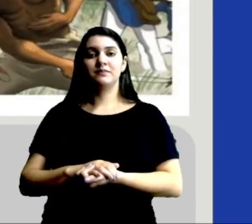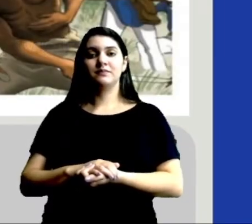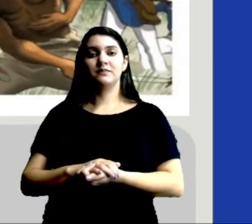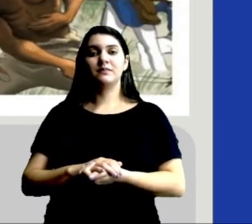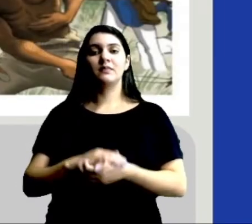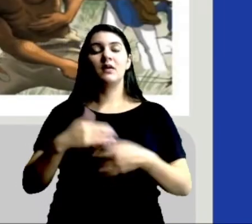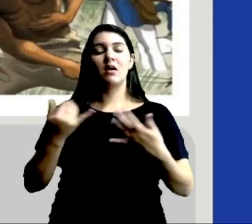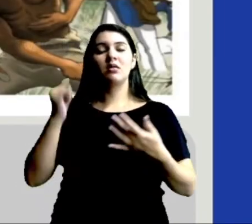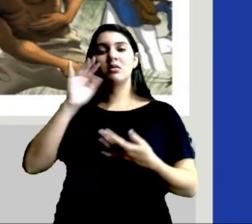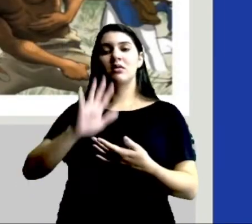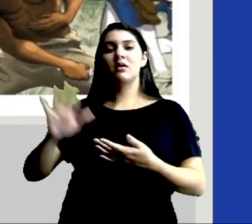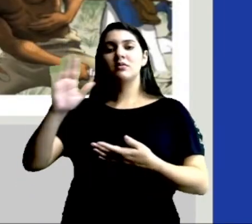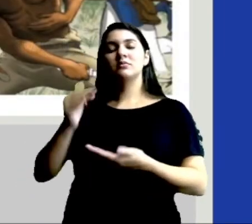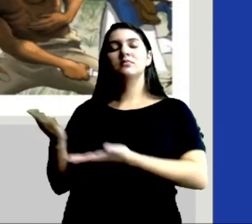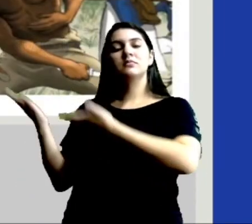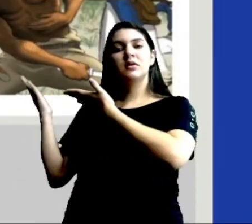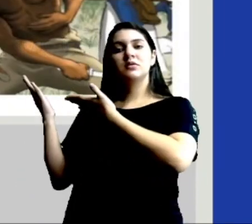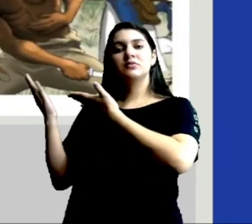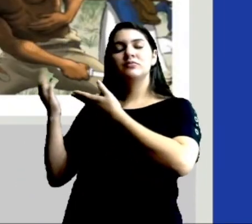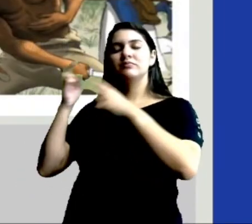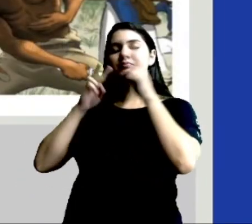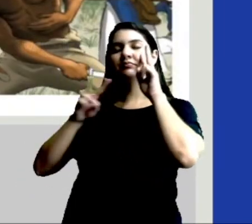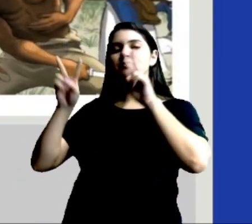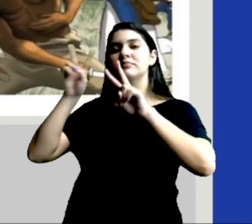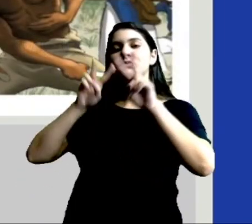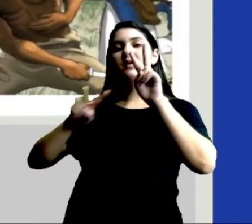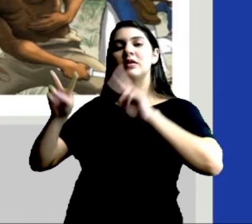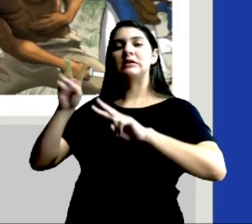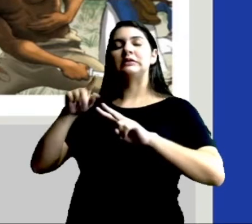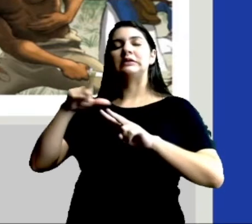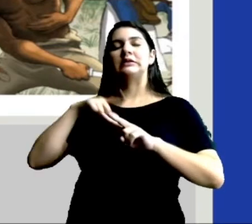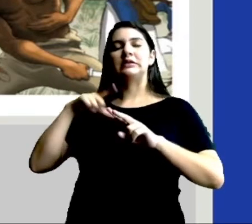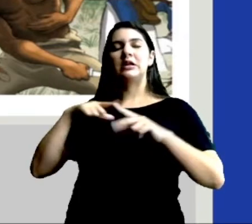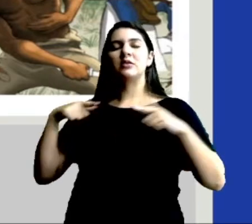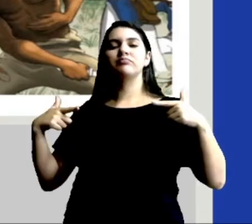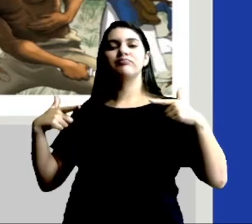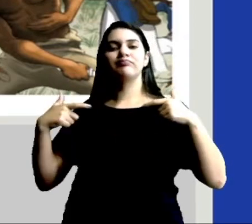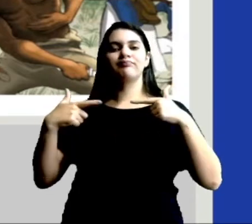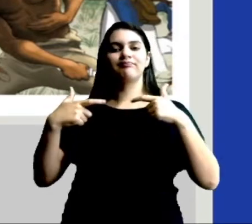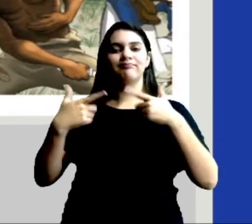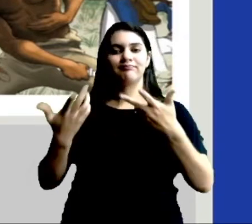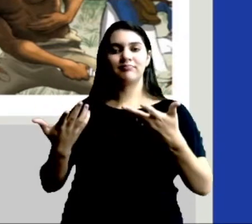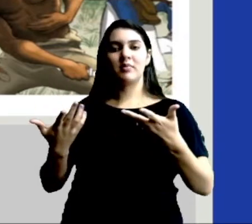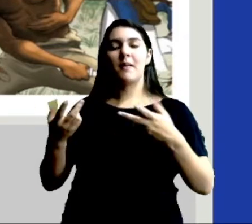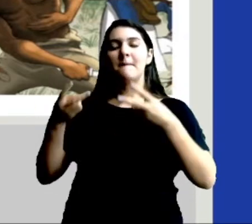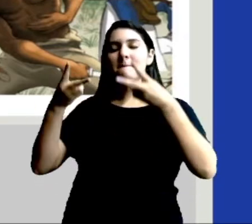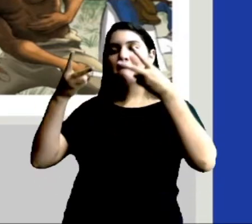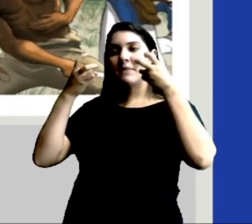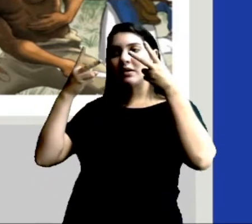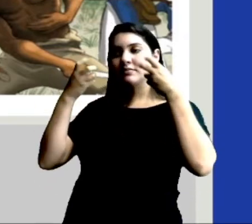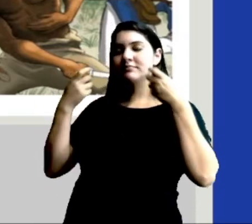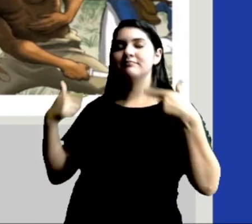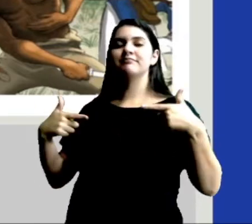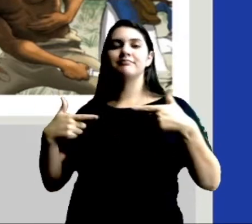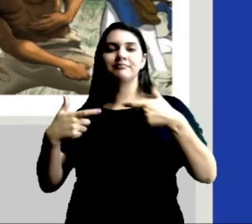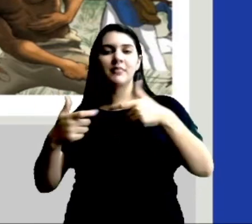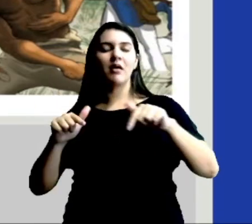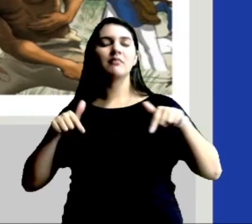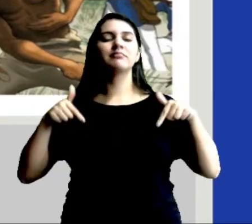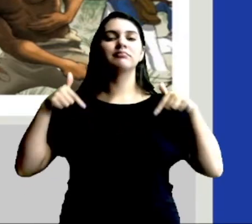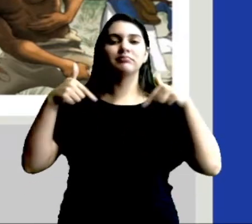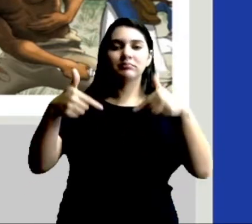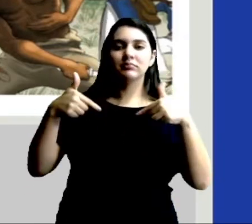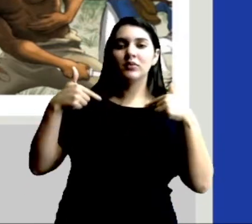E aqui nas imagens nós observamos que temos aqui rebeliões, né? Percebam aí, guerras,